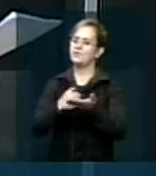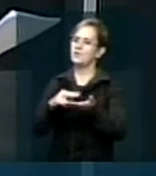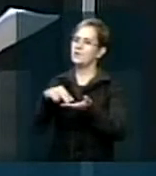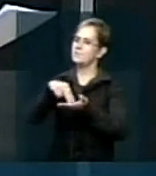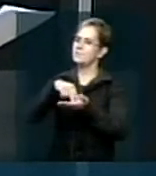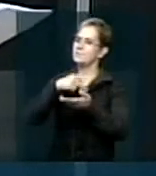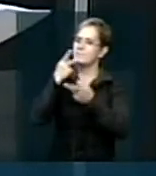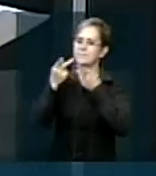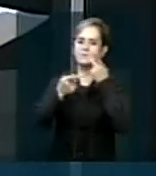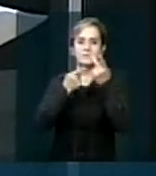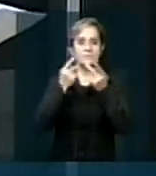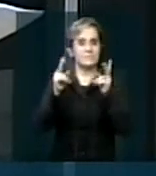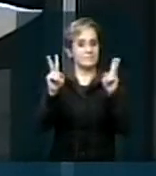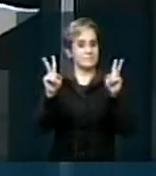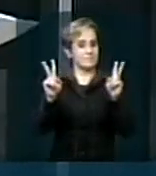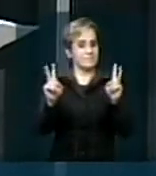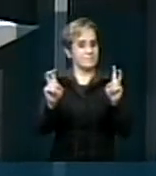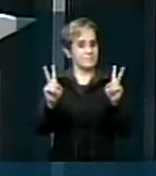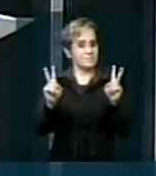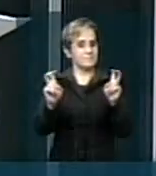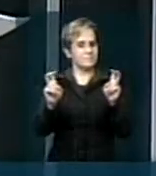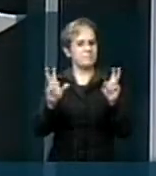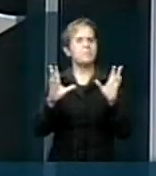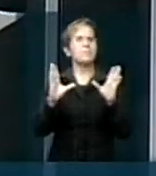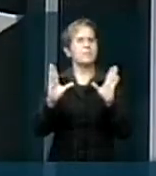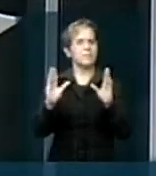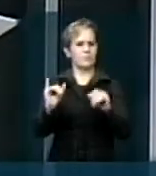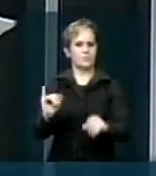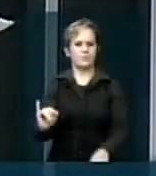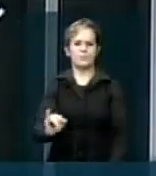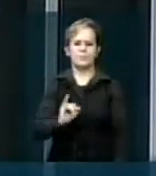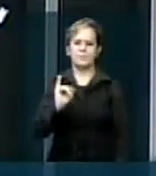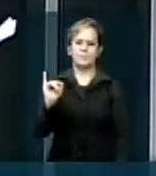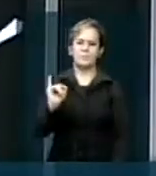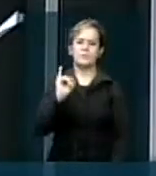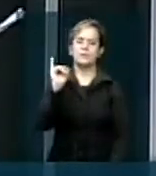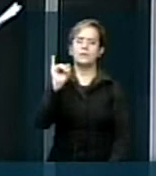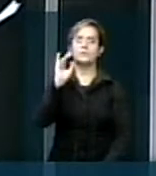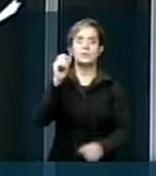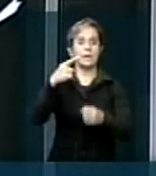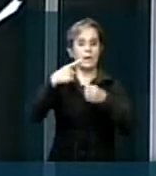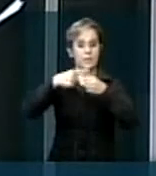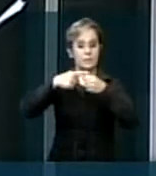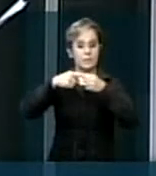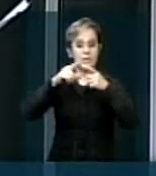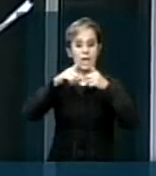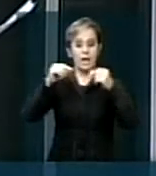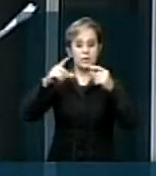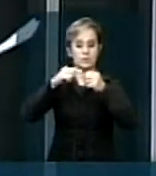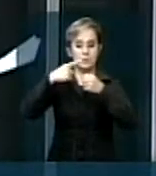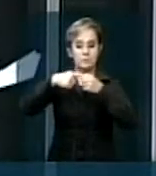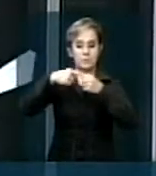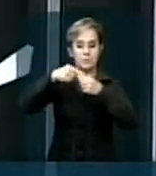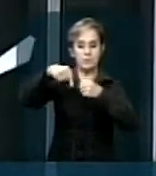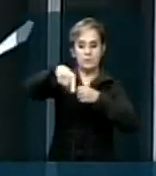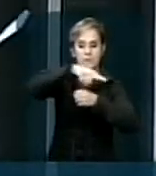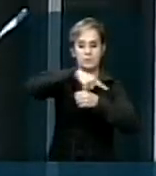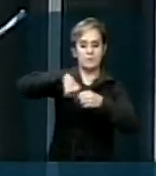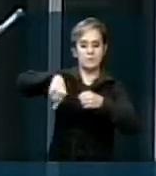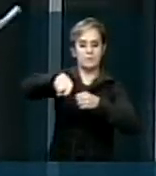falar de um assunto que é muito importante, que é o entorno, ou melhor dizendo, a